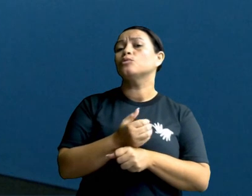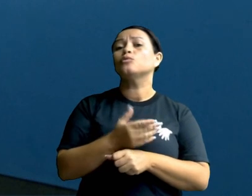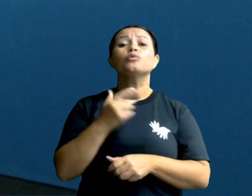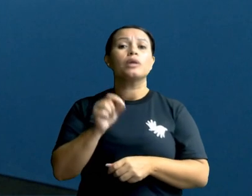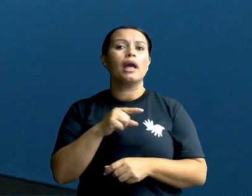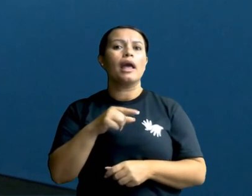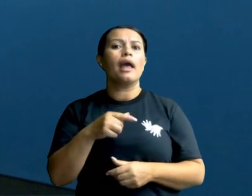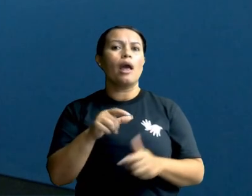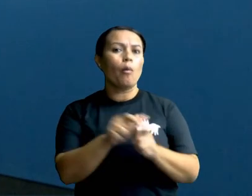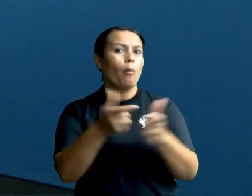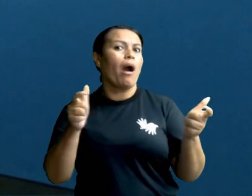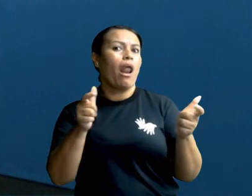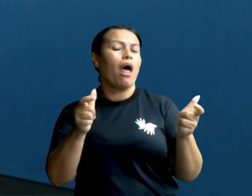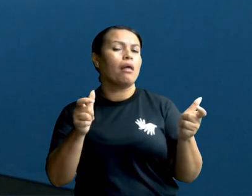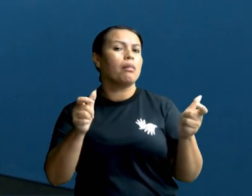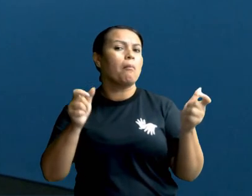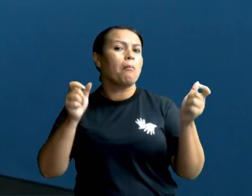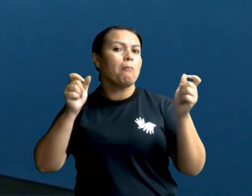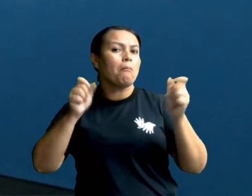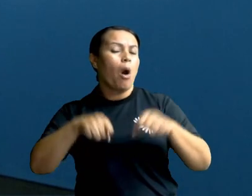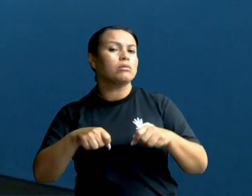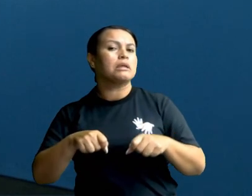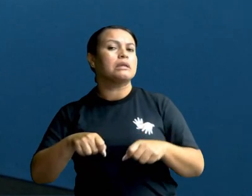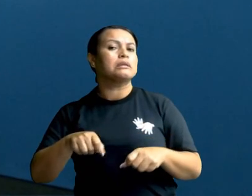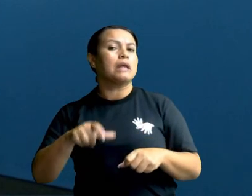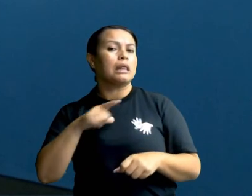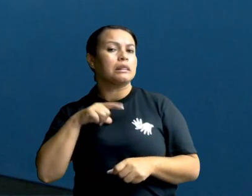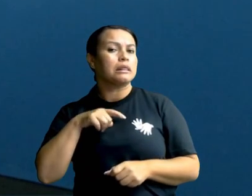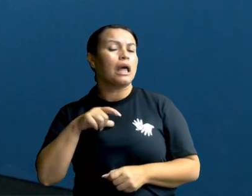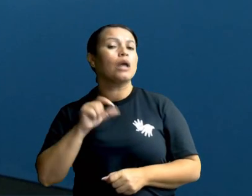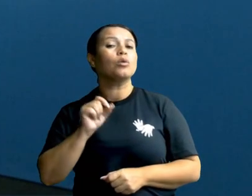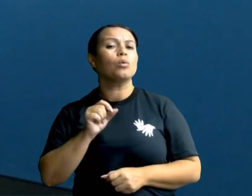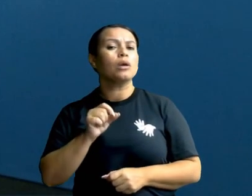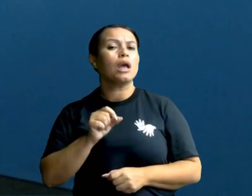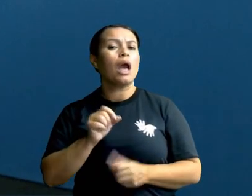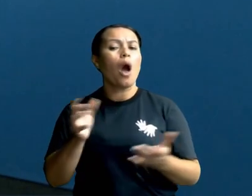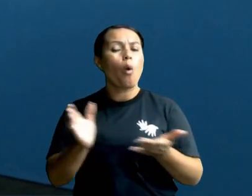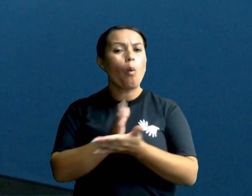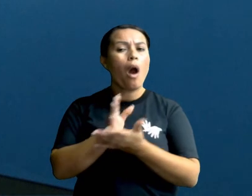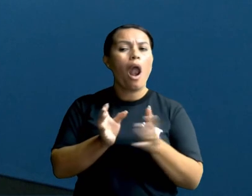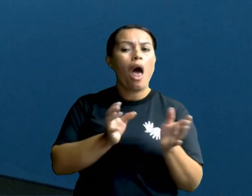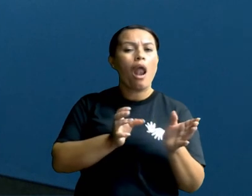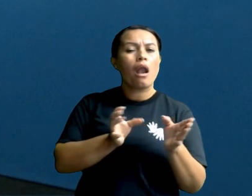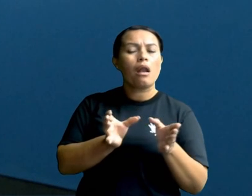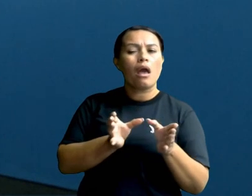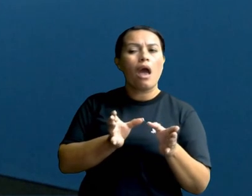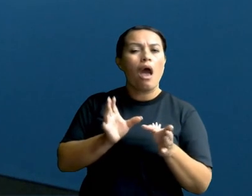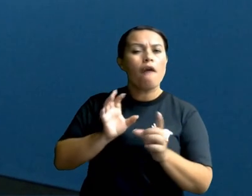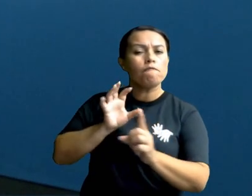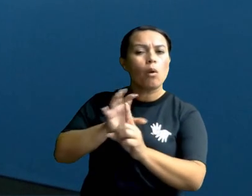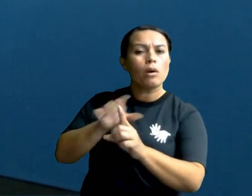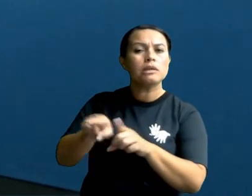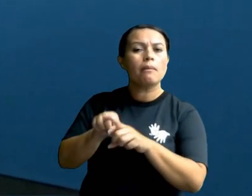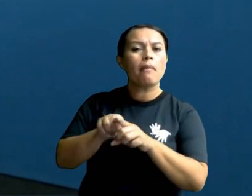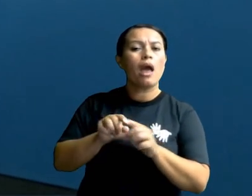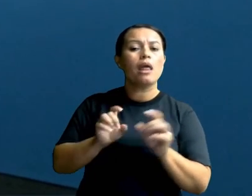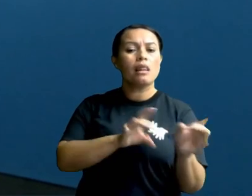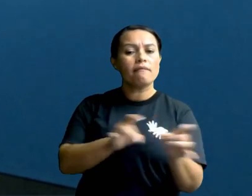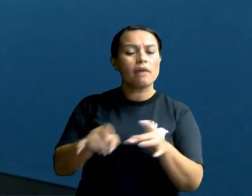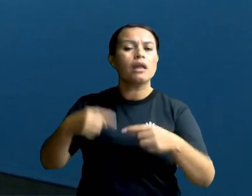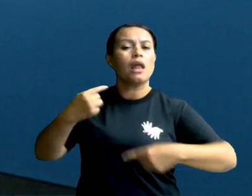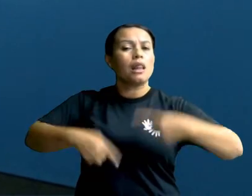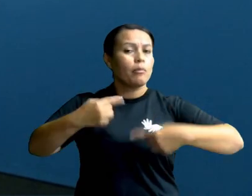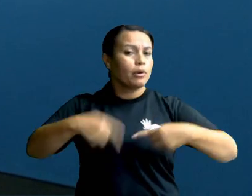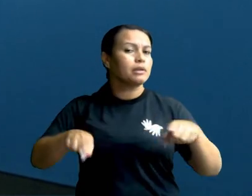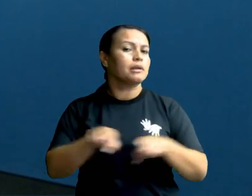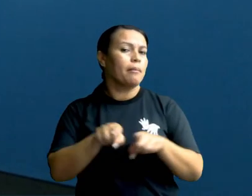grande potência no cenário internacional, tendo grande influência no comércio e na política internacional,